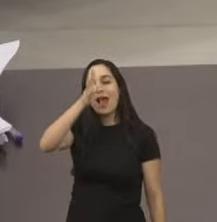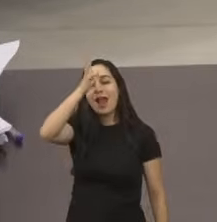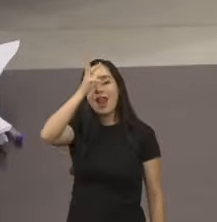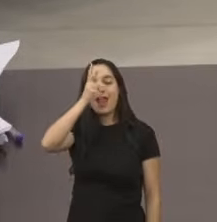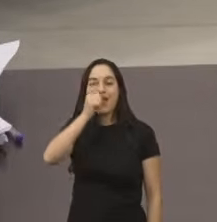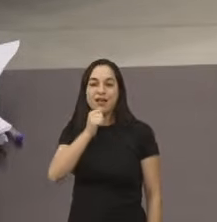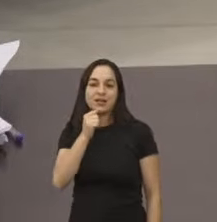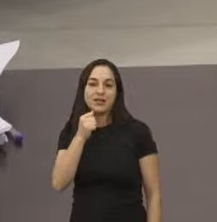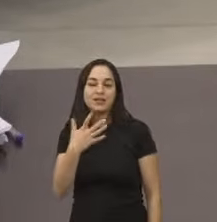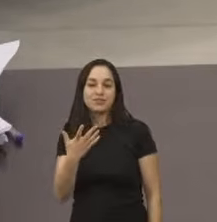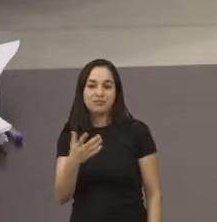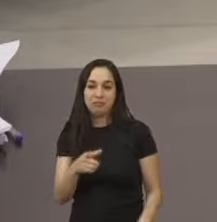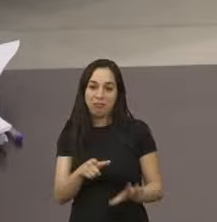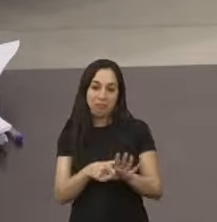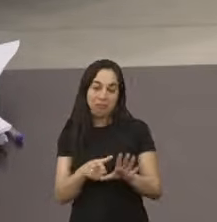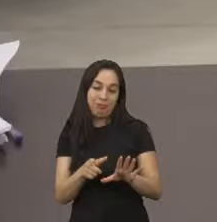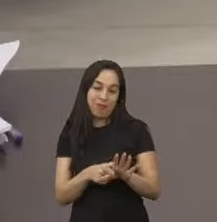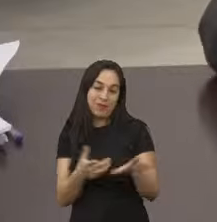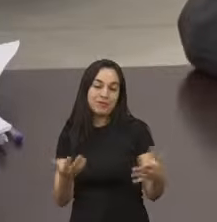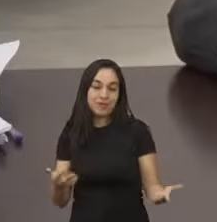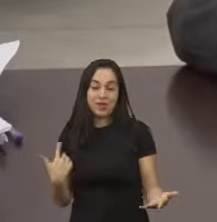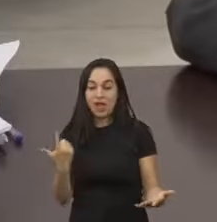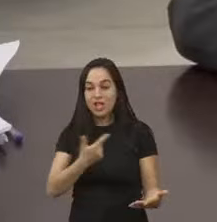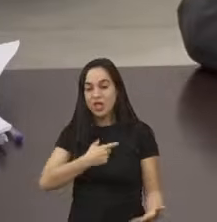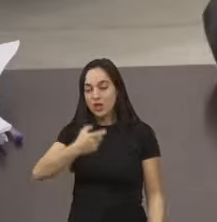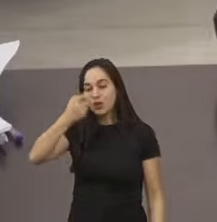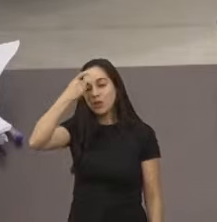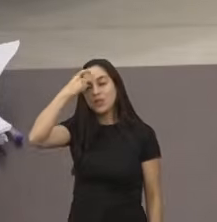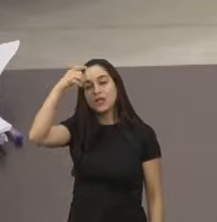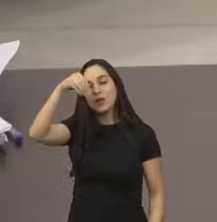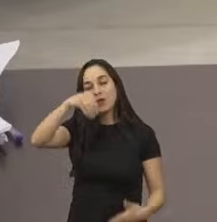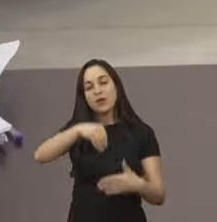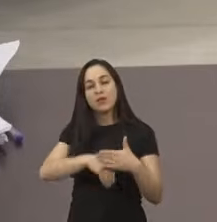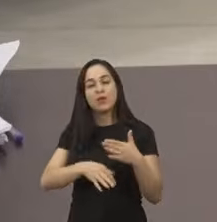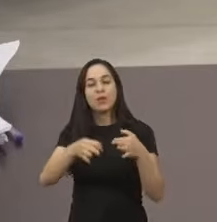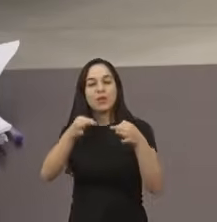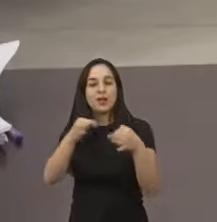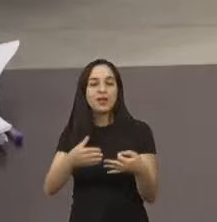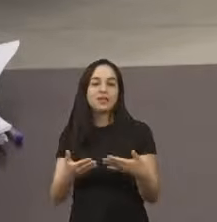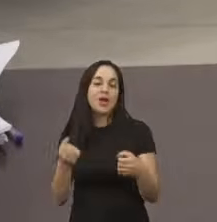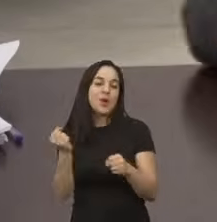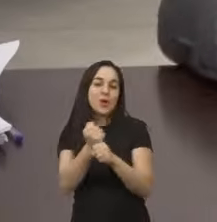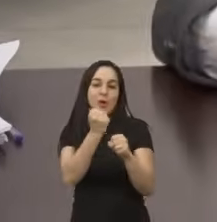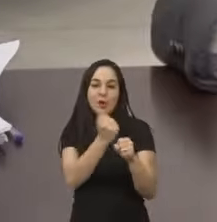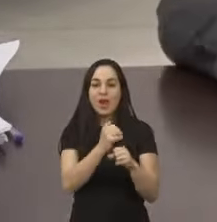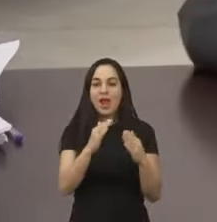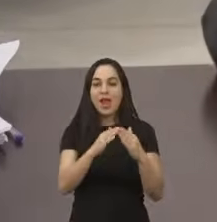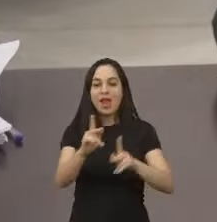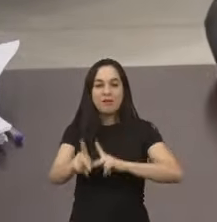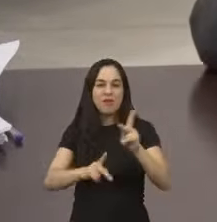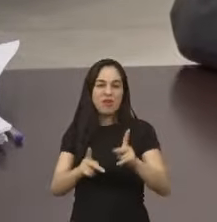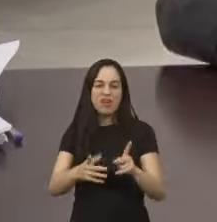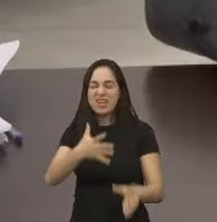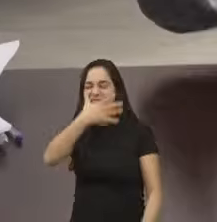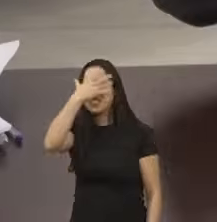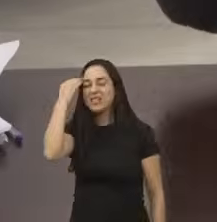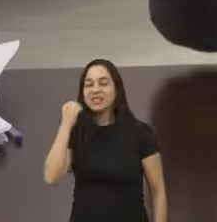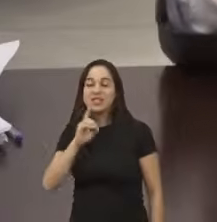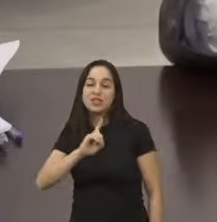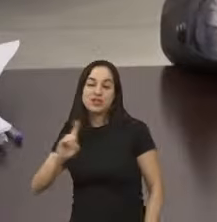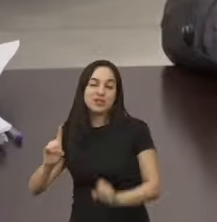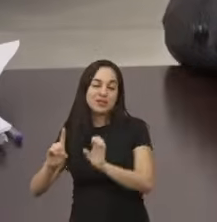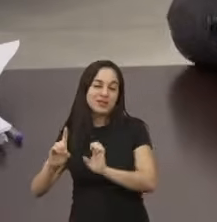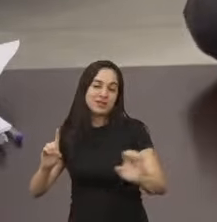vamos ter consciência, vamos votar certo aqui, vamos produzir casa para o povo e esquecer esse negócio de esquerda e direita, porque é uma cortina